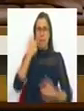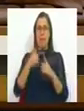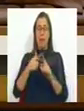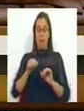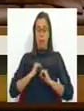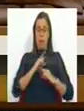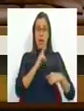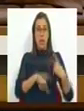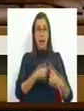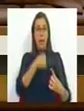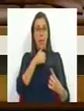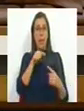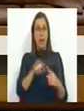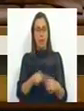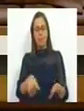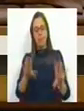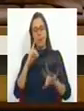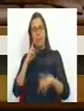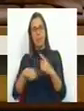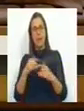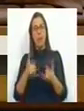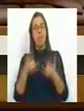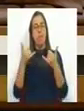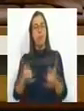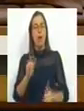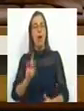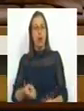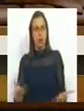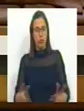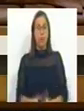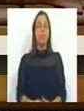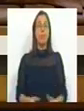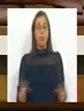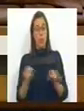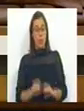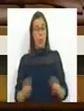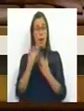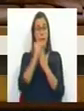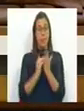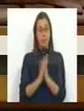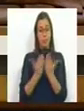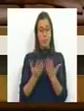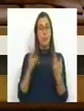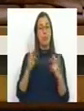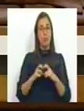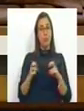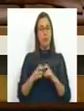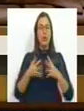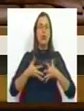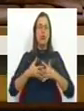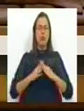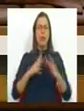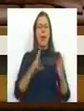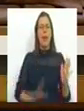para as nossas gerações, como para as gerações vindouras. A ausência de cadastro é um problema